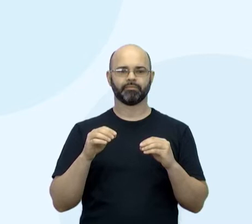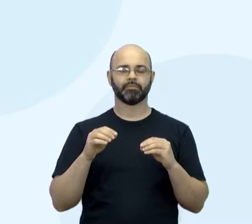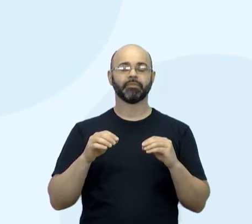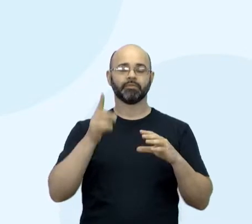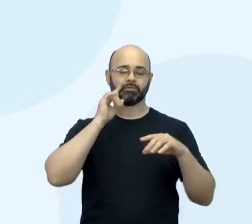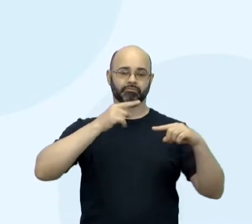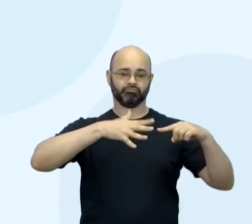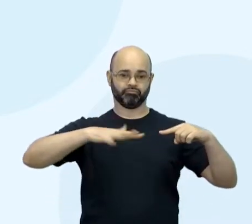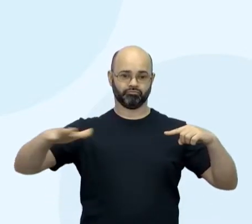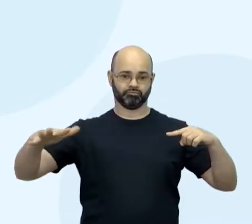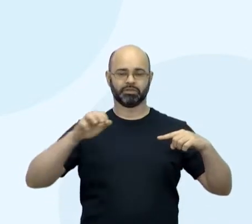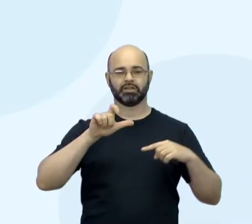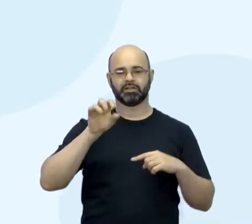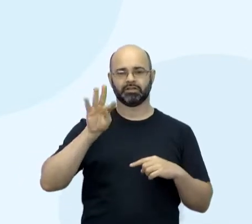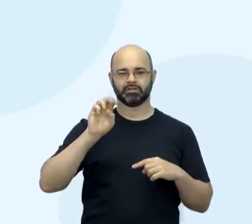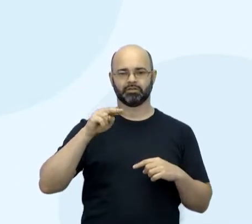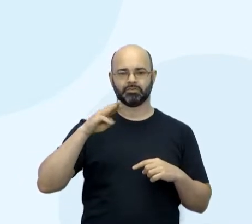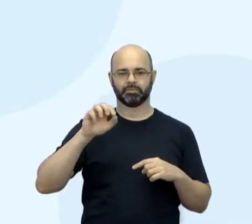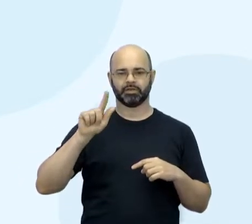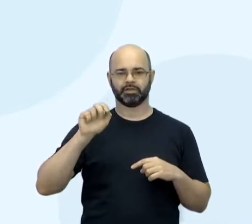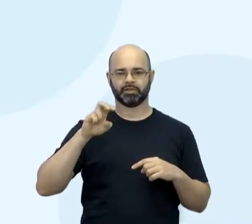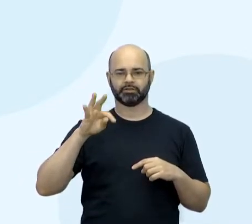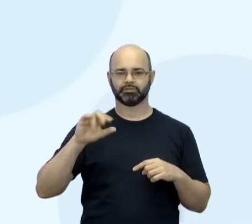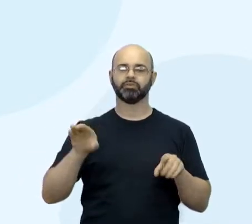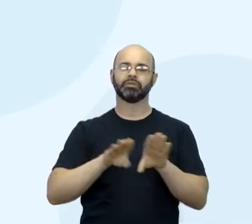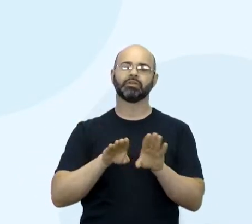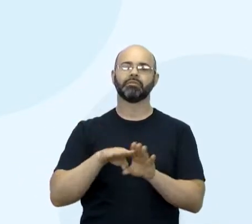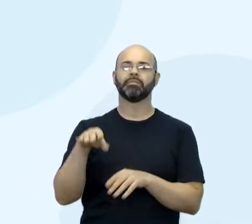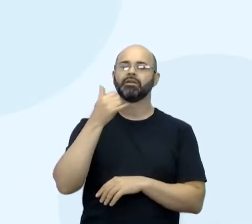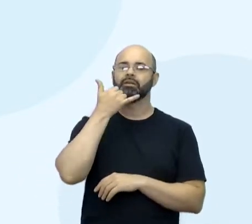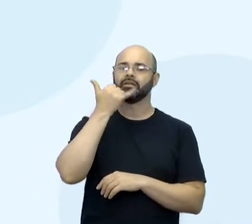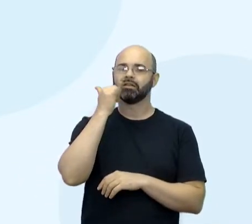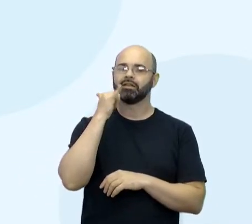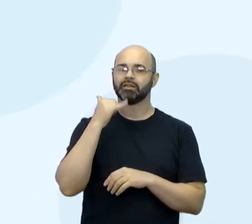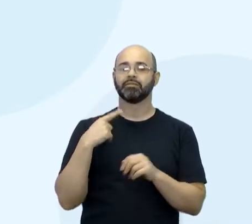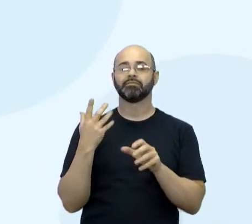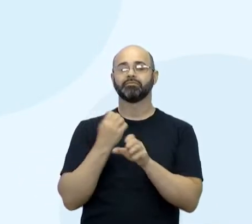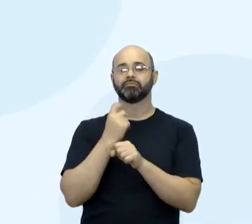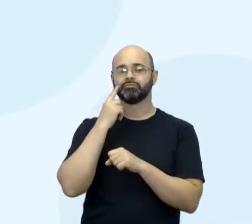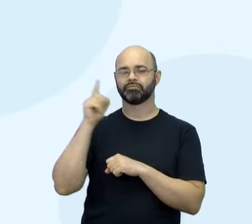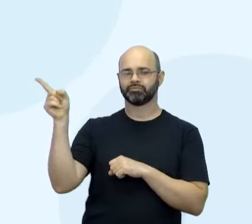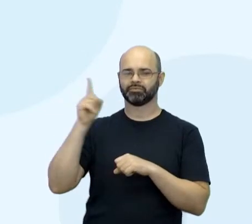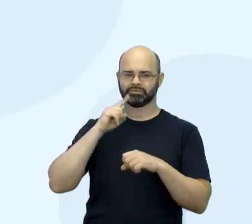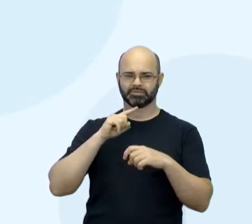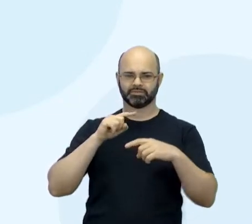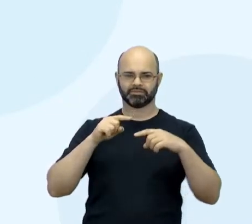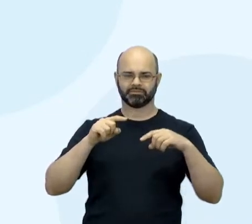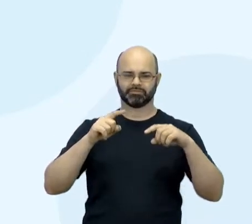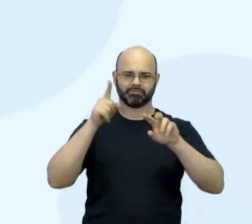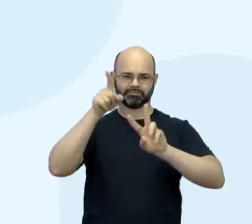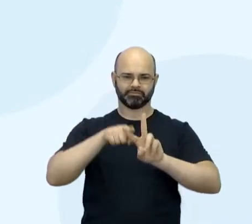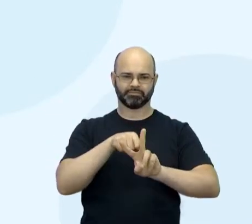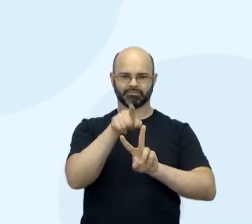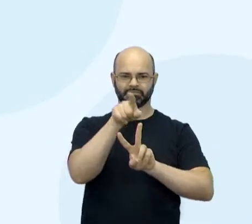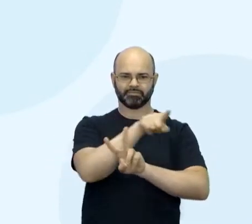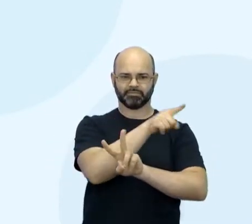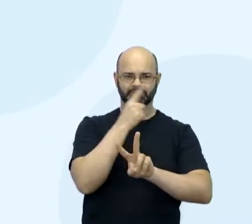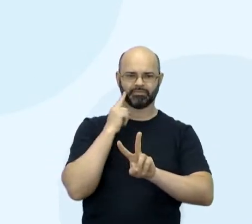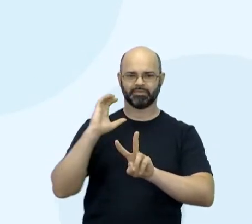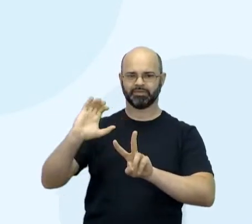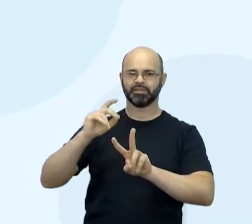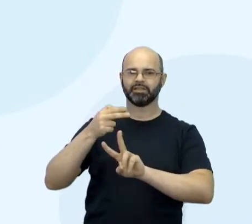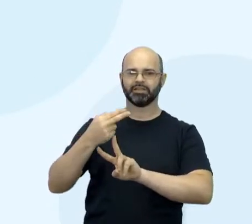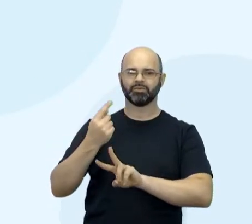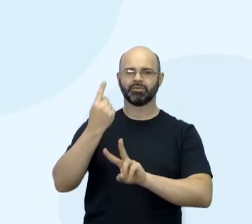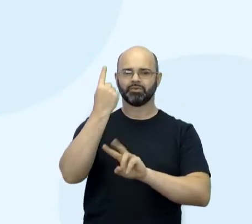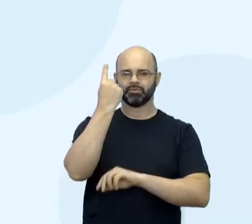de onda para o campo magnético e para o campo elétrico. Essa equação é a equação que você chega, né? Naquela equação